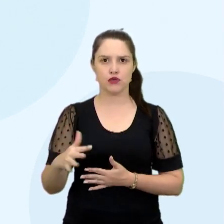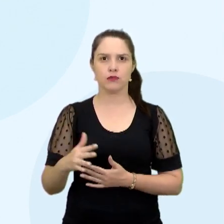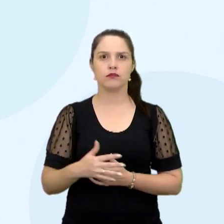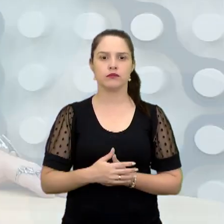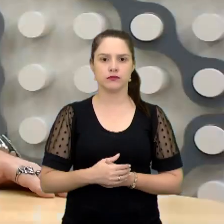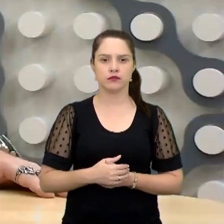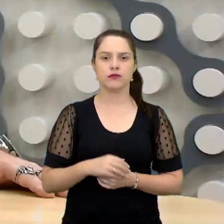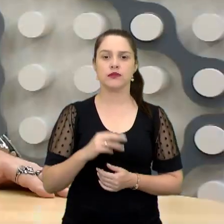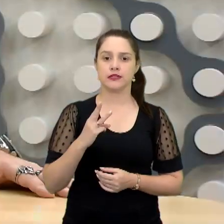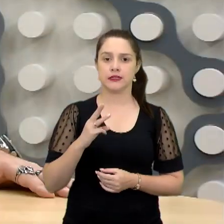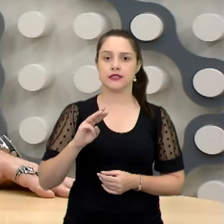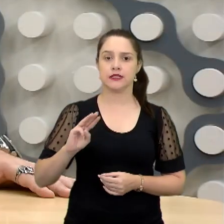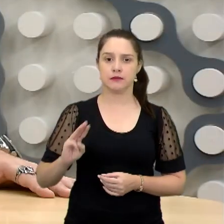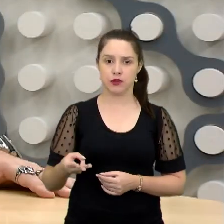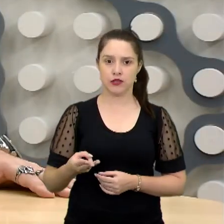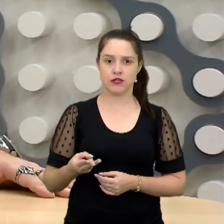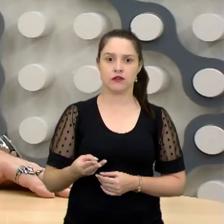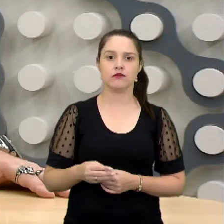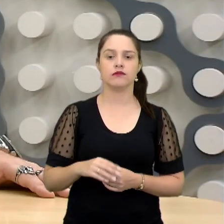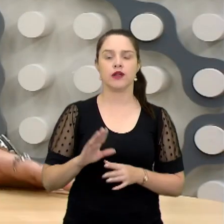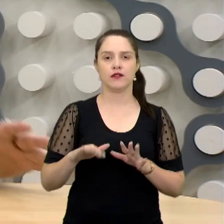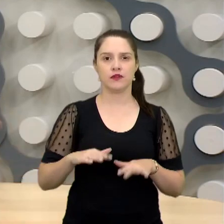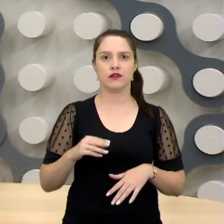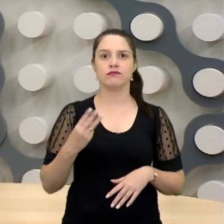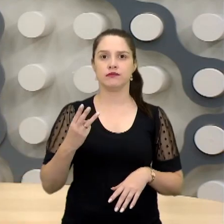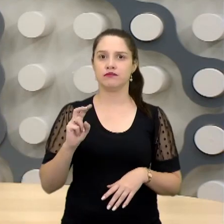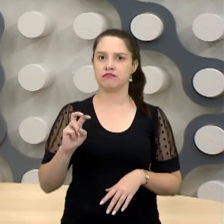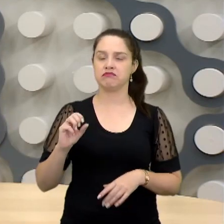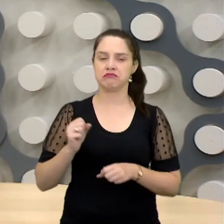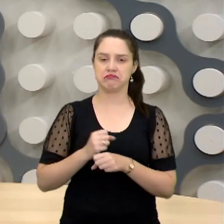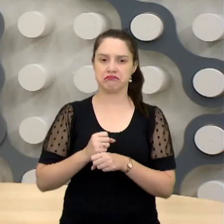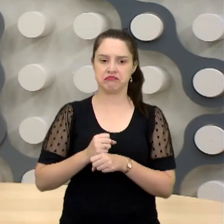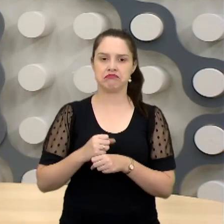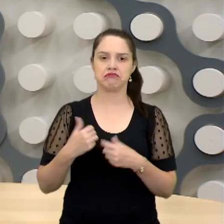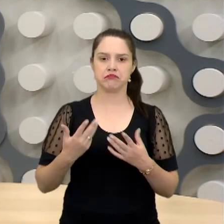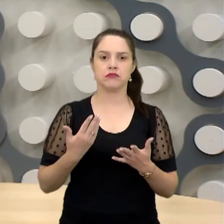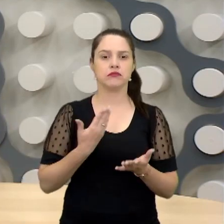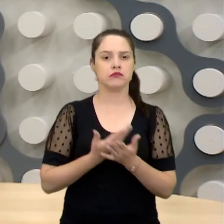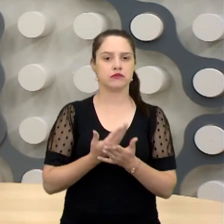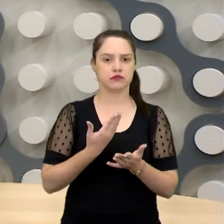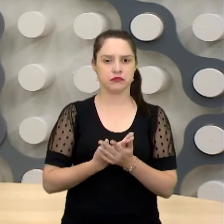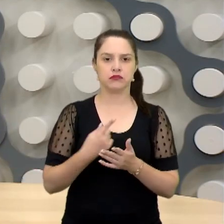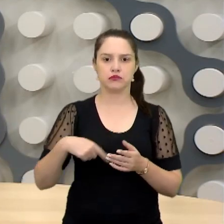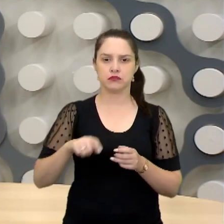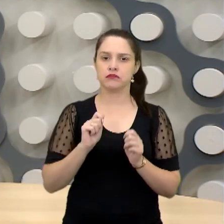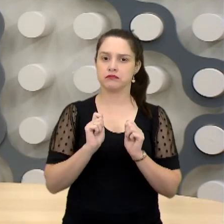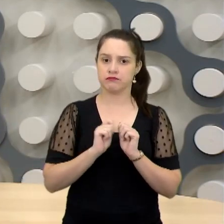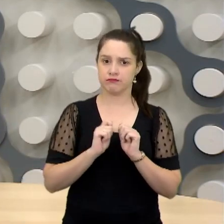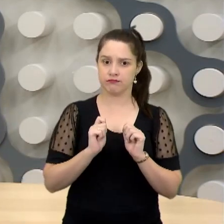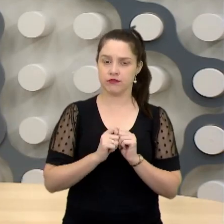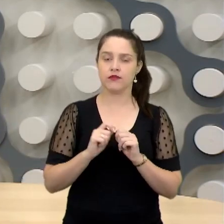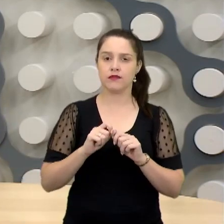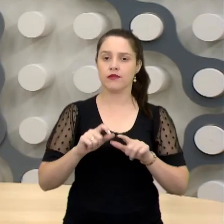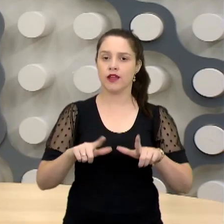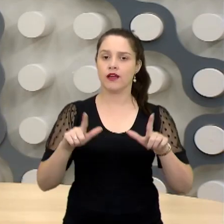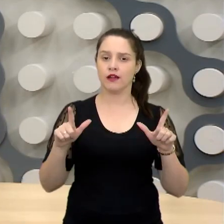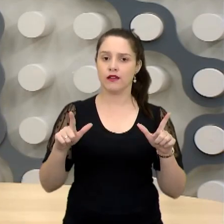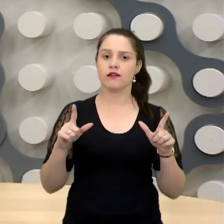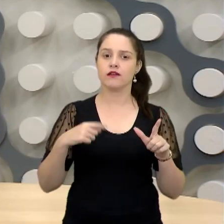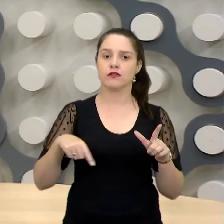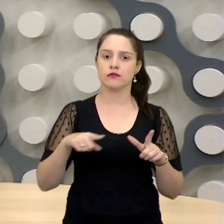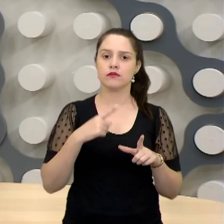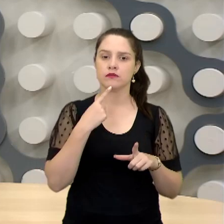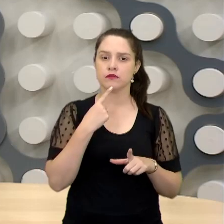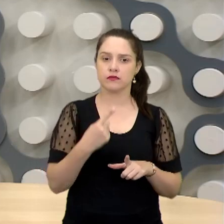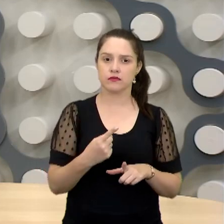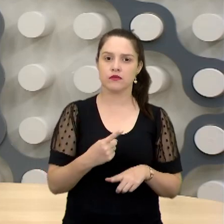em 3,85 bilhões de anos, tá certo? Então, né, pelos estudos feitos, a gente olha essa imagem e a gente acaba vendo, né, mais ou